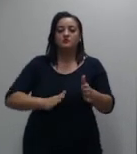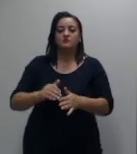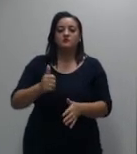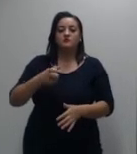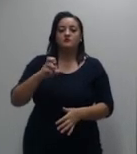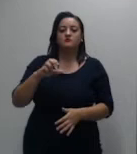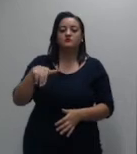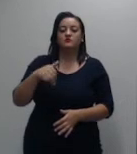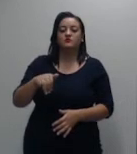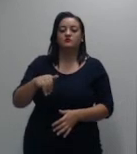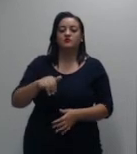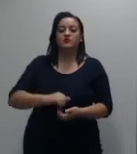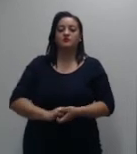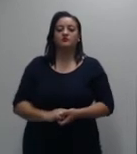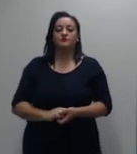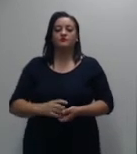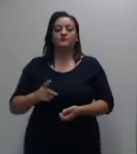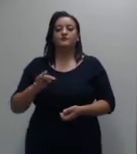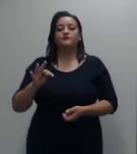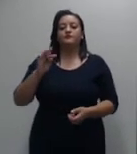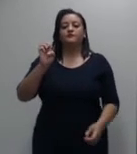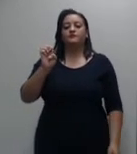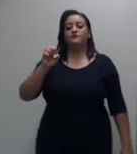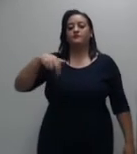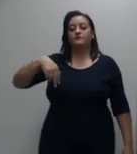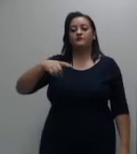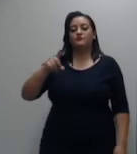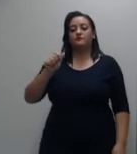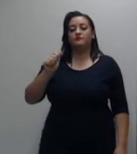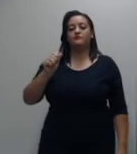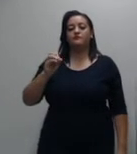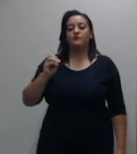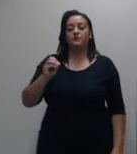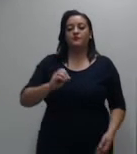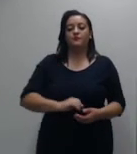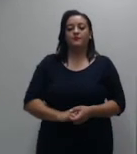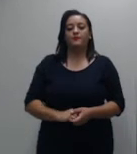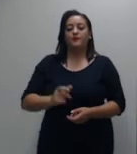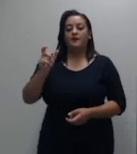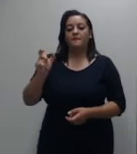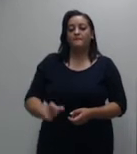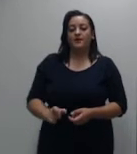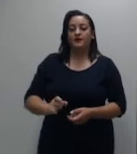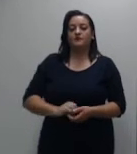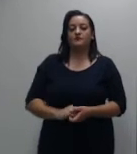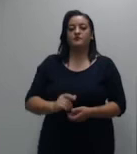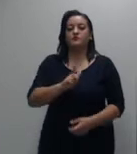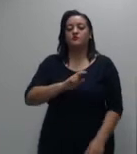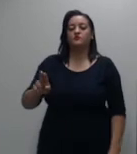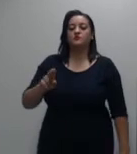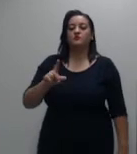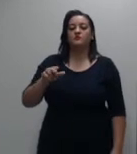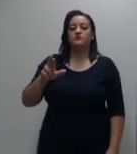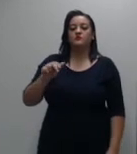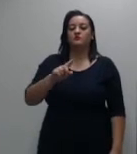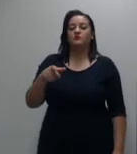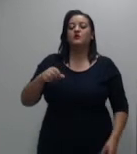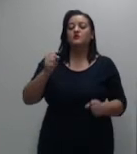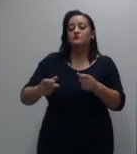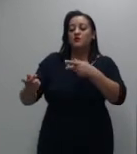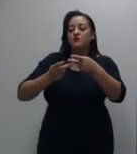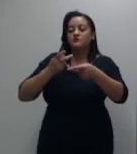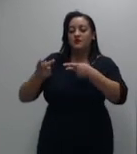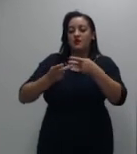mental Doutor Fernando Anselmo Rodrigues pela parte requerente Luiz Roberto DeMarco medo com a palavra